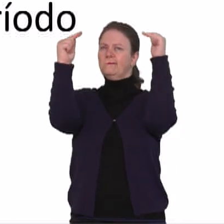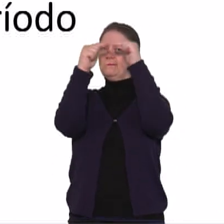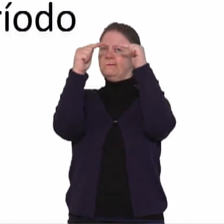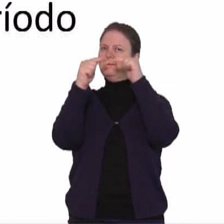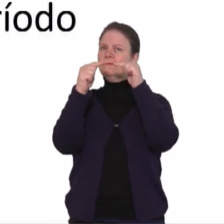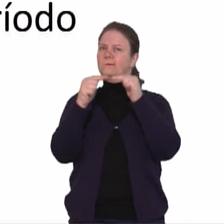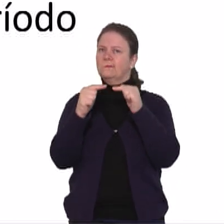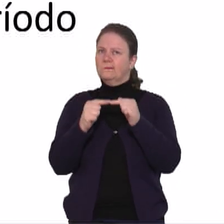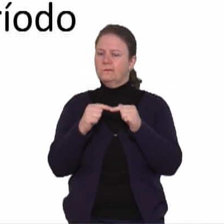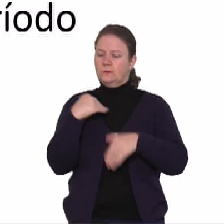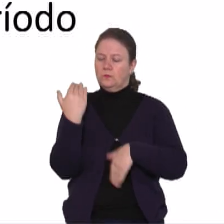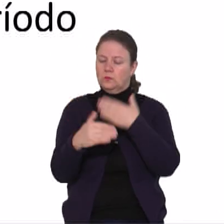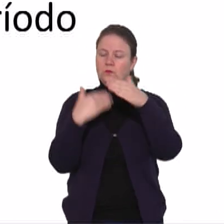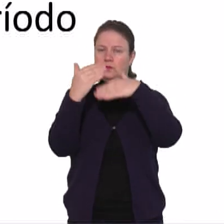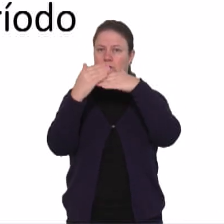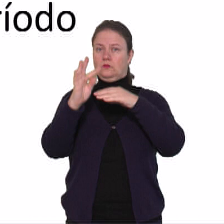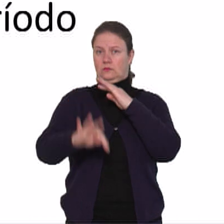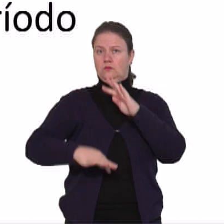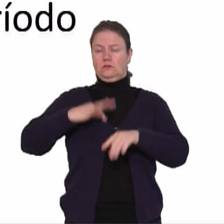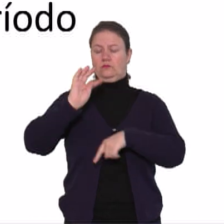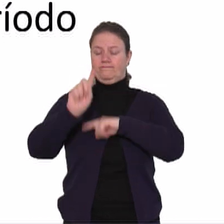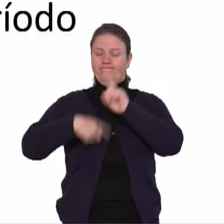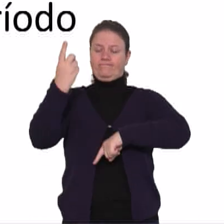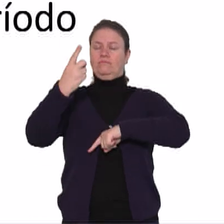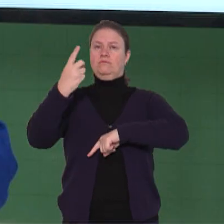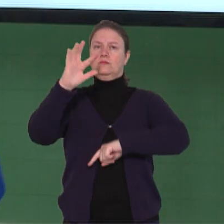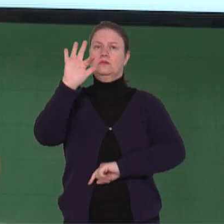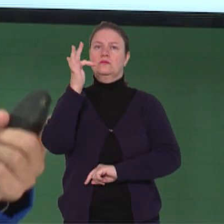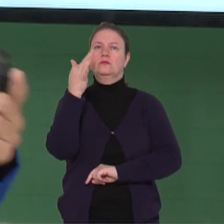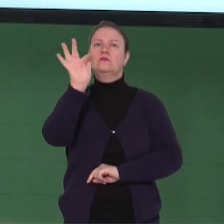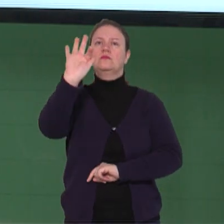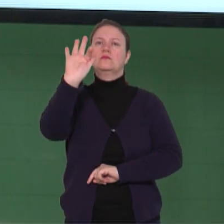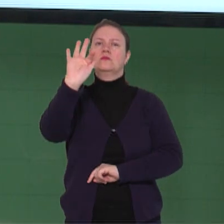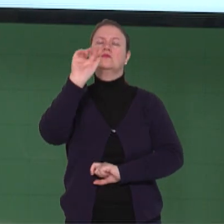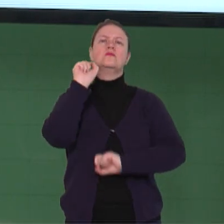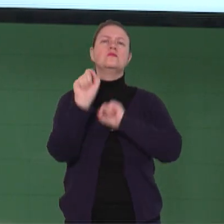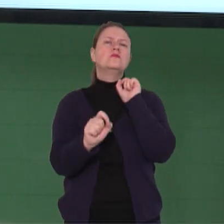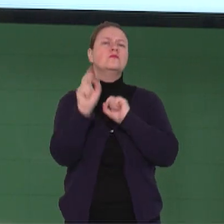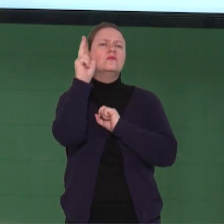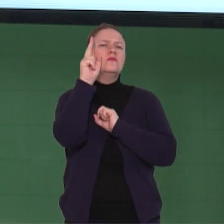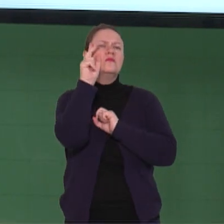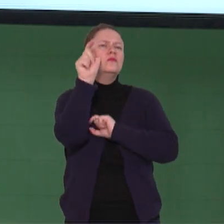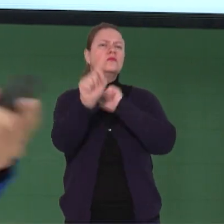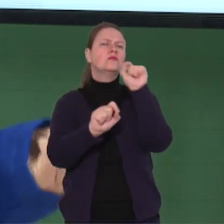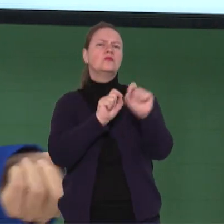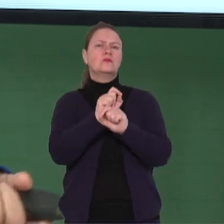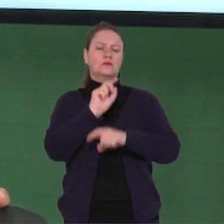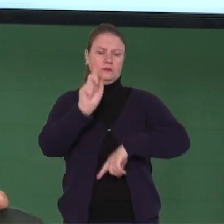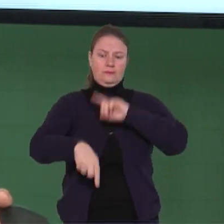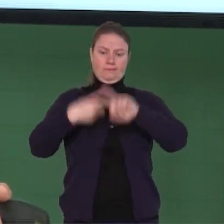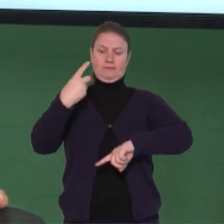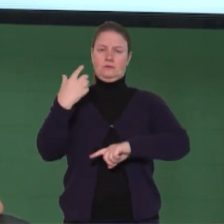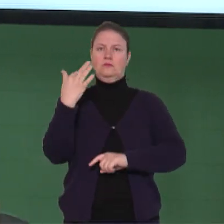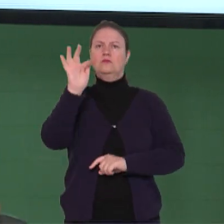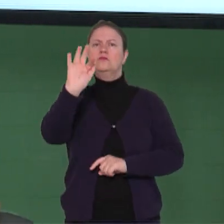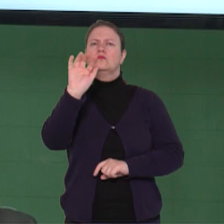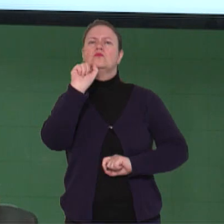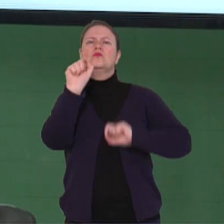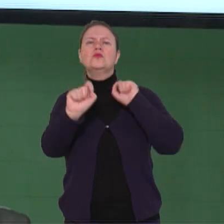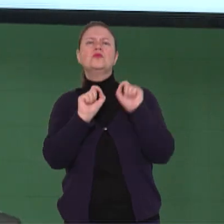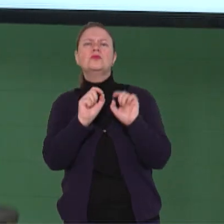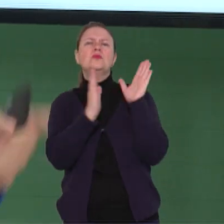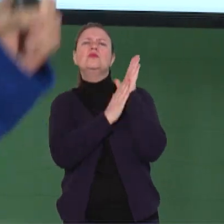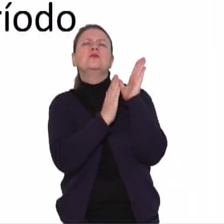os processos da Revolução Francesa, entender um pouquinho melhor e relembrar o que foi a Revolução Francesa e quais eram os pressupostos